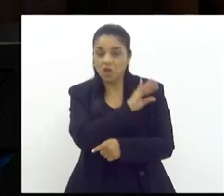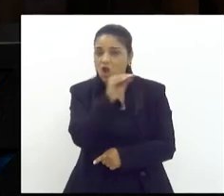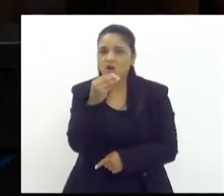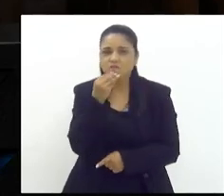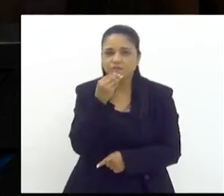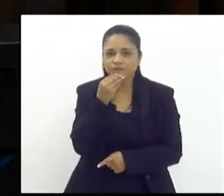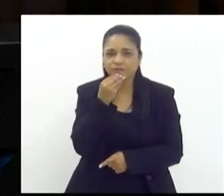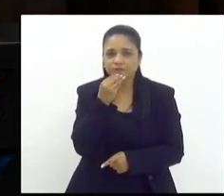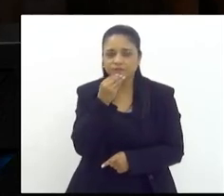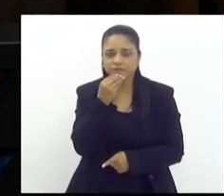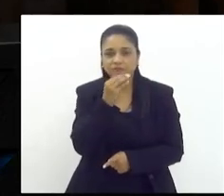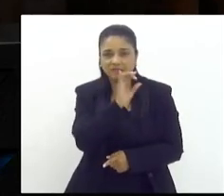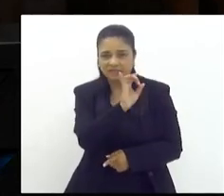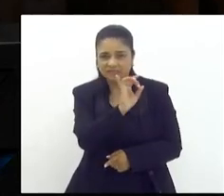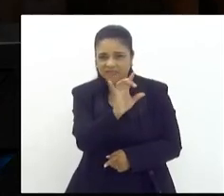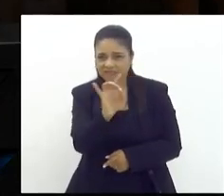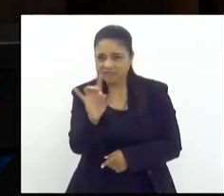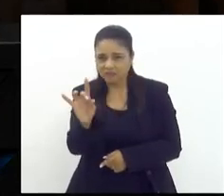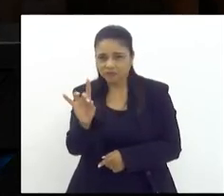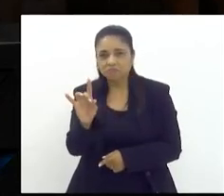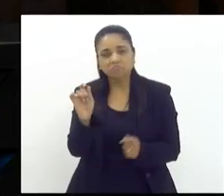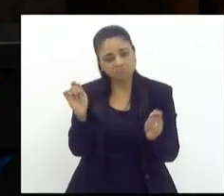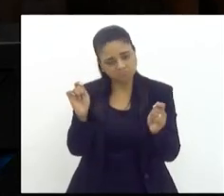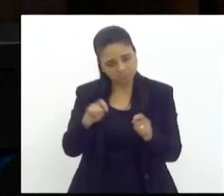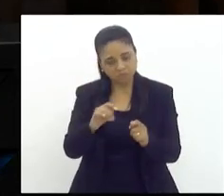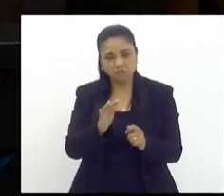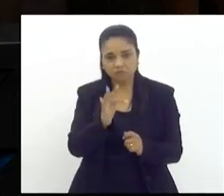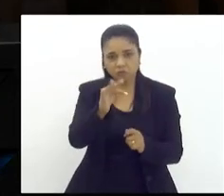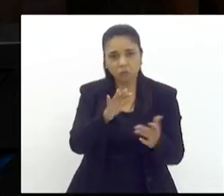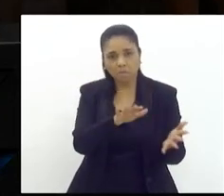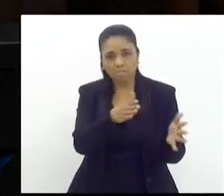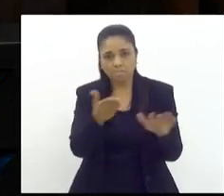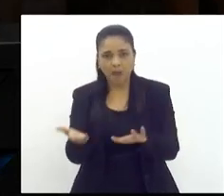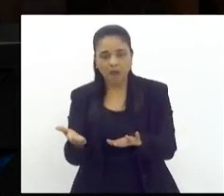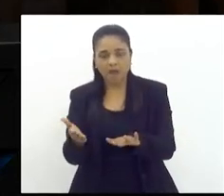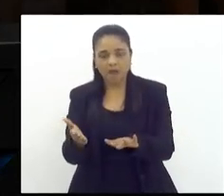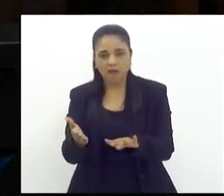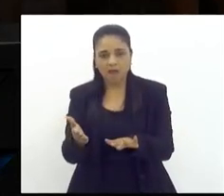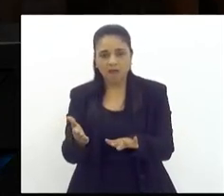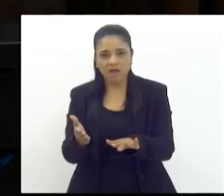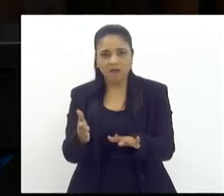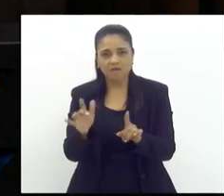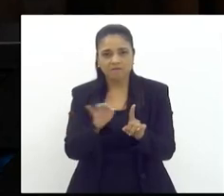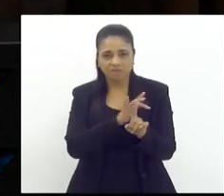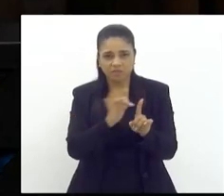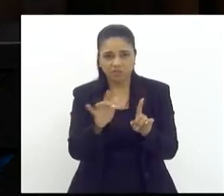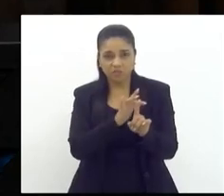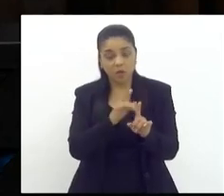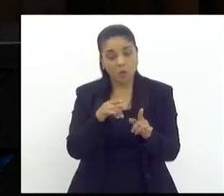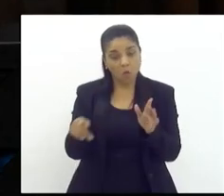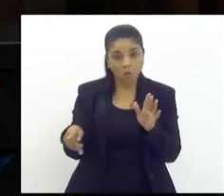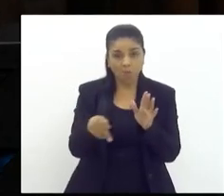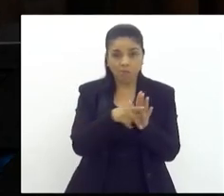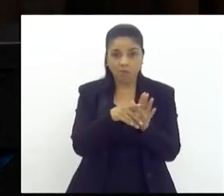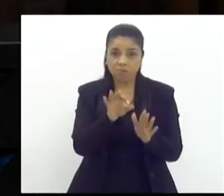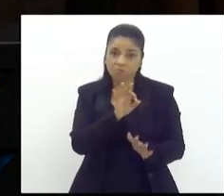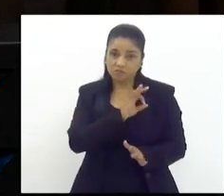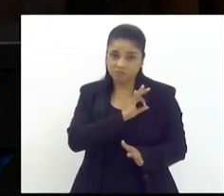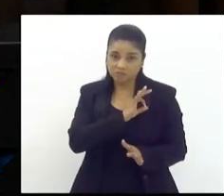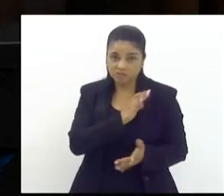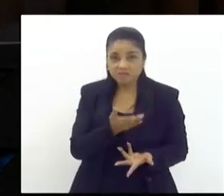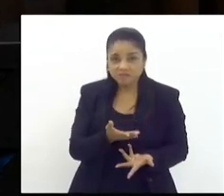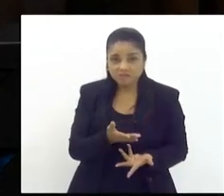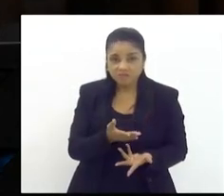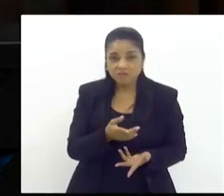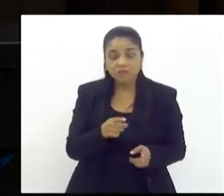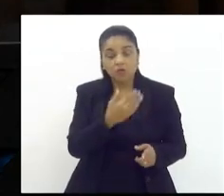que cada um aqui pode ser a próxima vítima inclusive o próprio policial porque